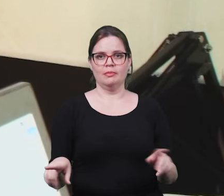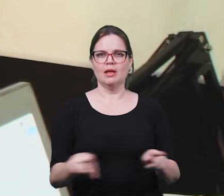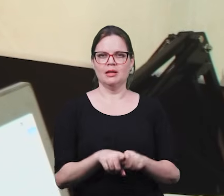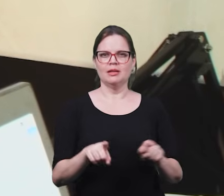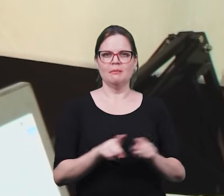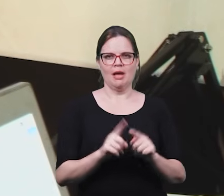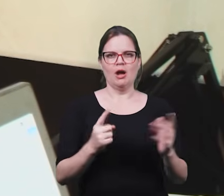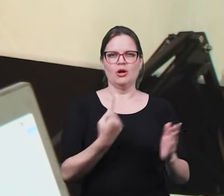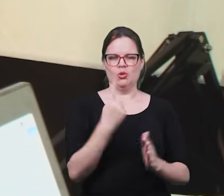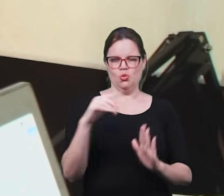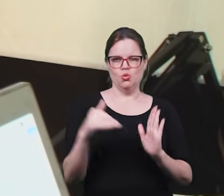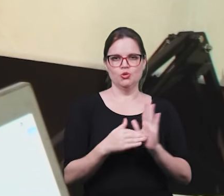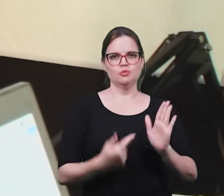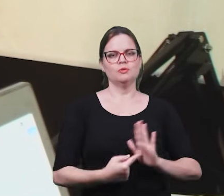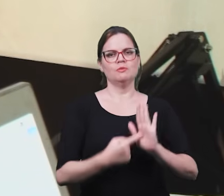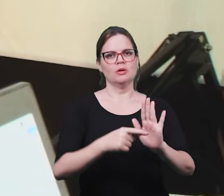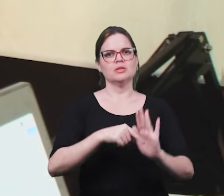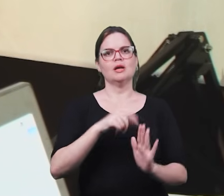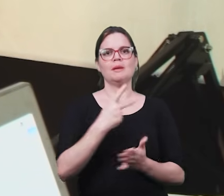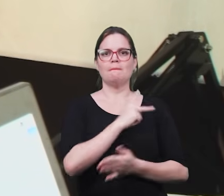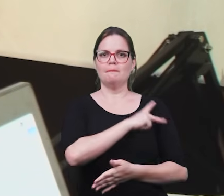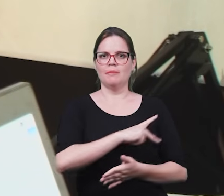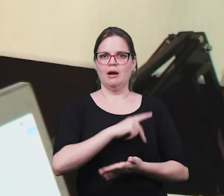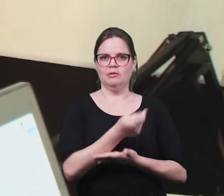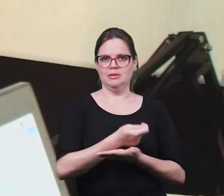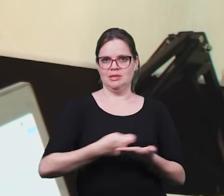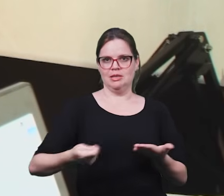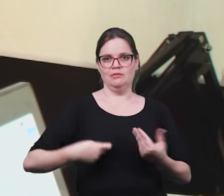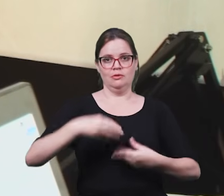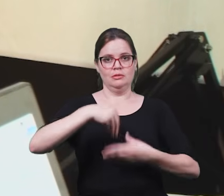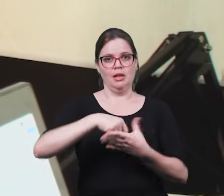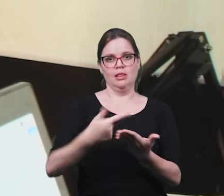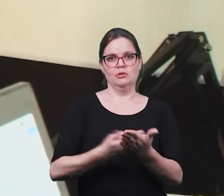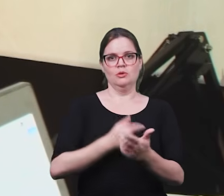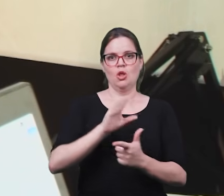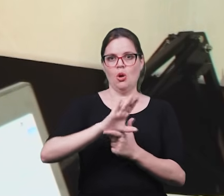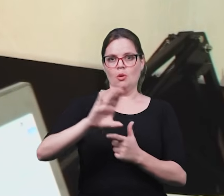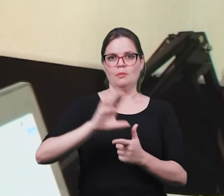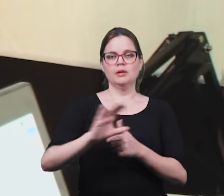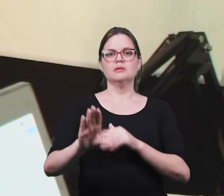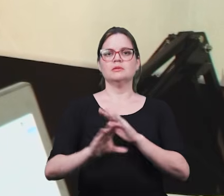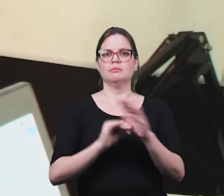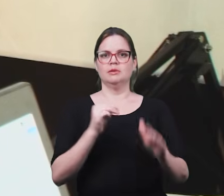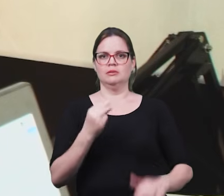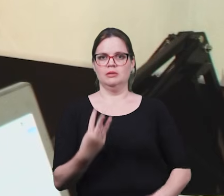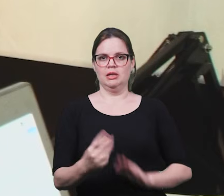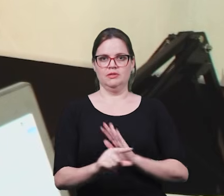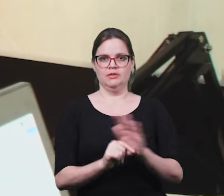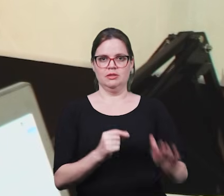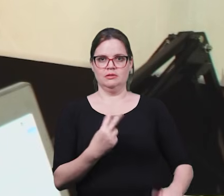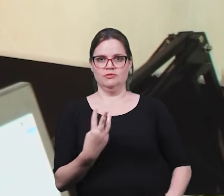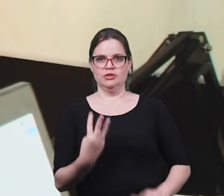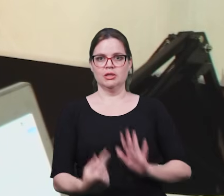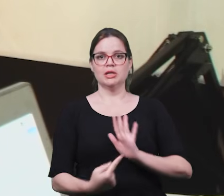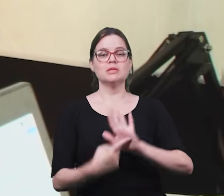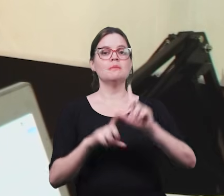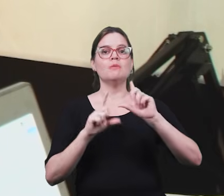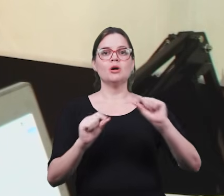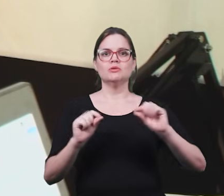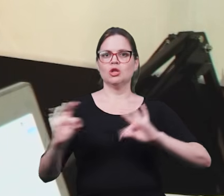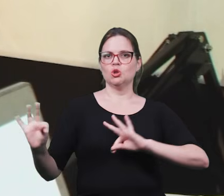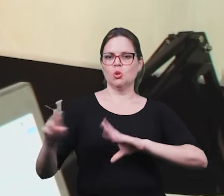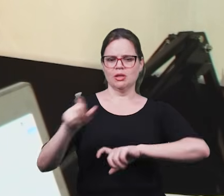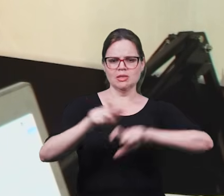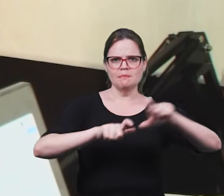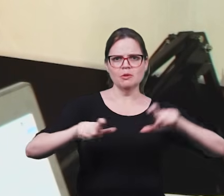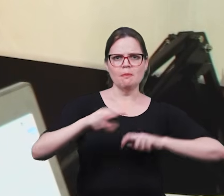o apóstolo Paulo na carta aos Romanos 3:23, quando diz que todos pecaram, destituídos estão da glória de